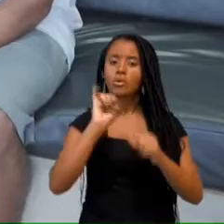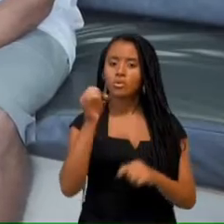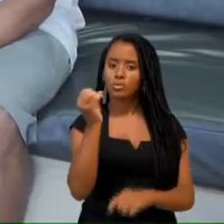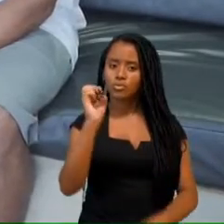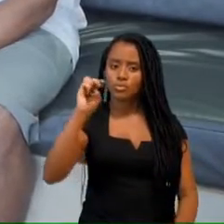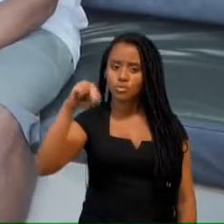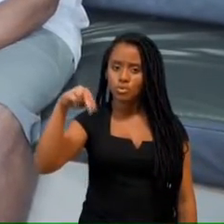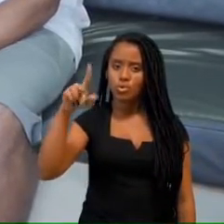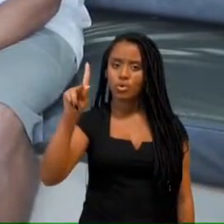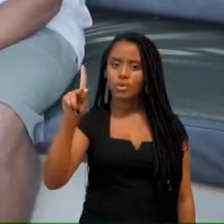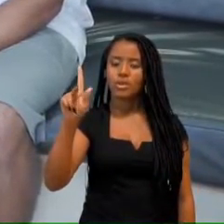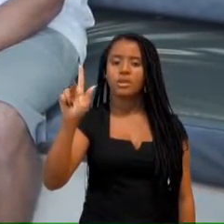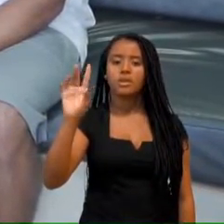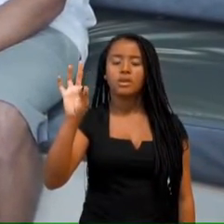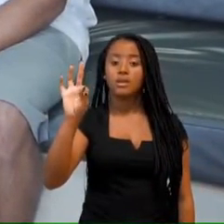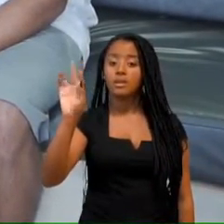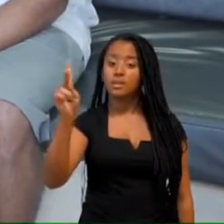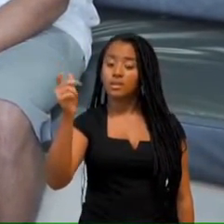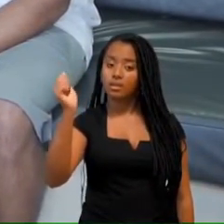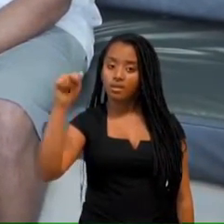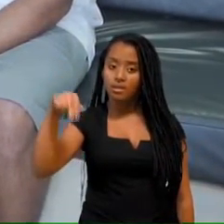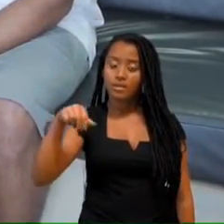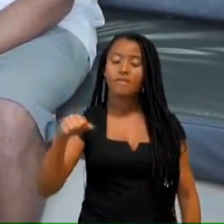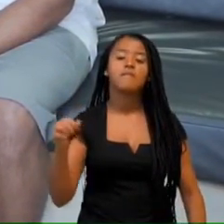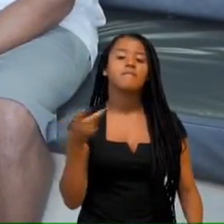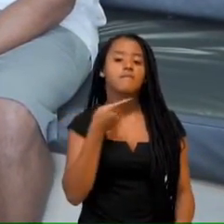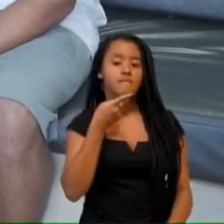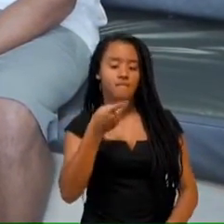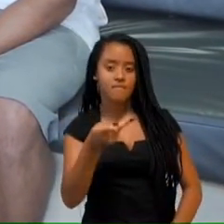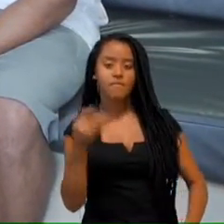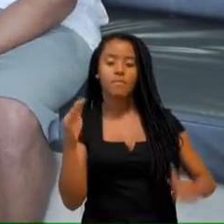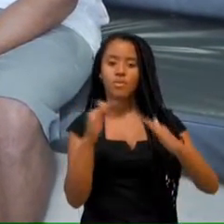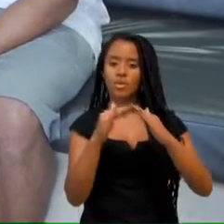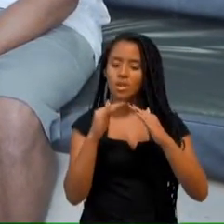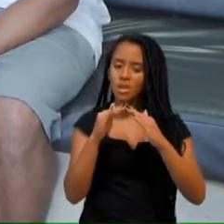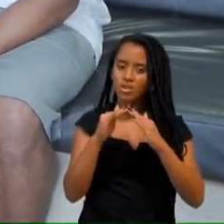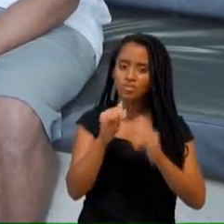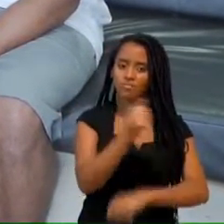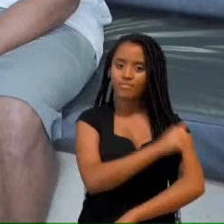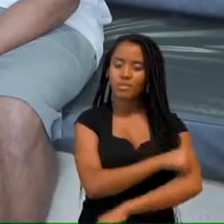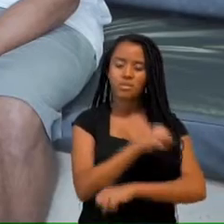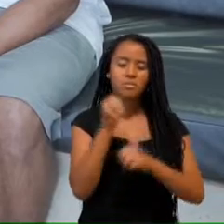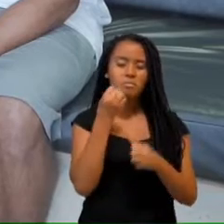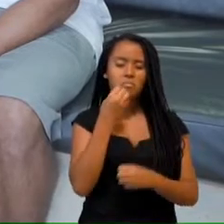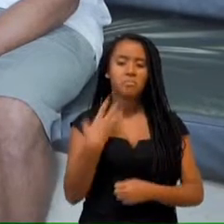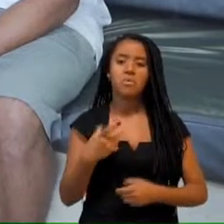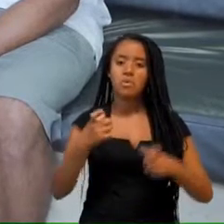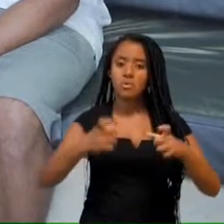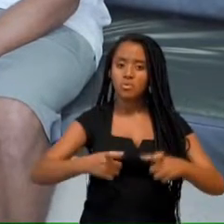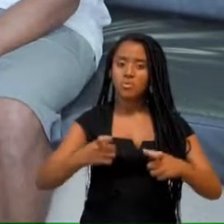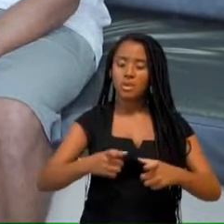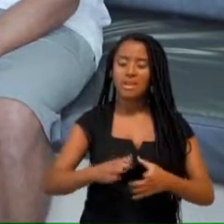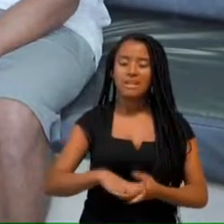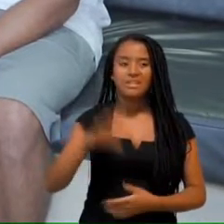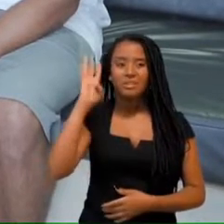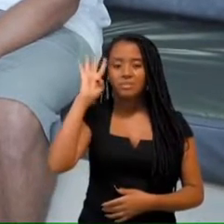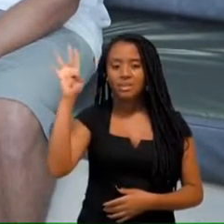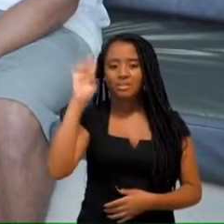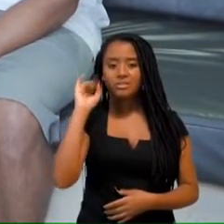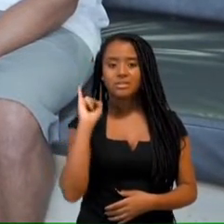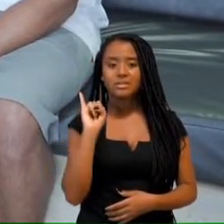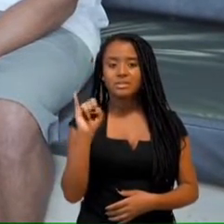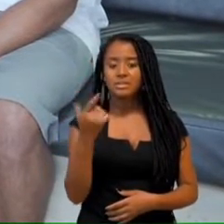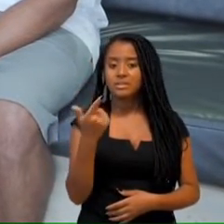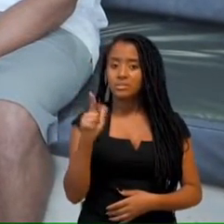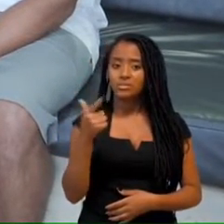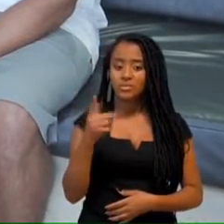moradia é um ótimo lugar para morar a gente tá aqui já tem um tempo e a gente se d bem e eu acho que se não fosse aqui eu estaria num outro